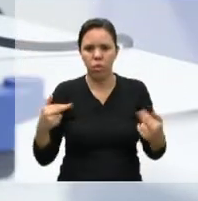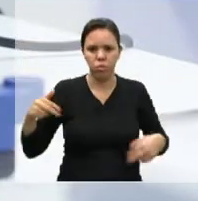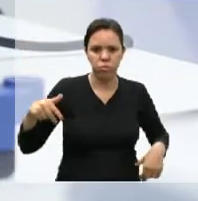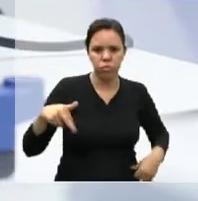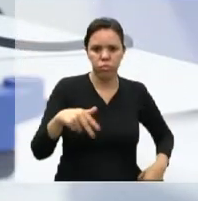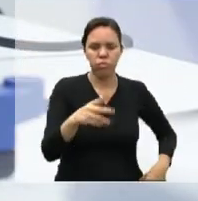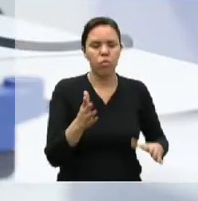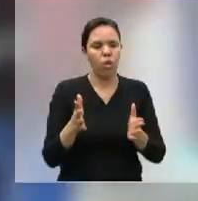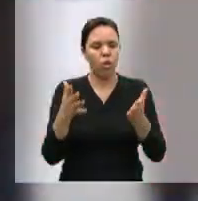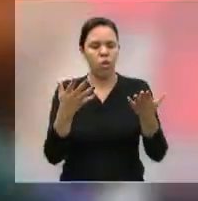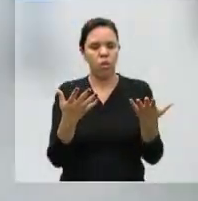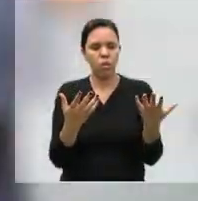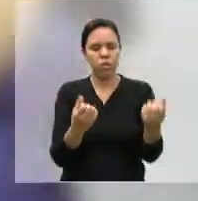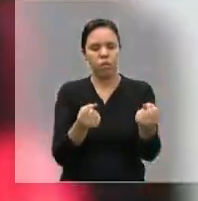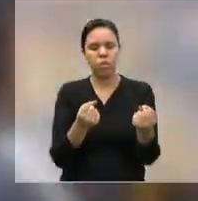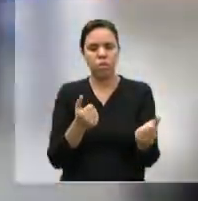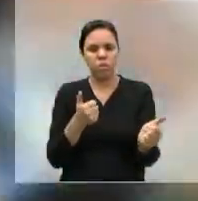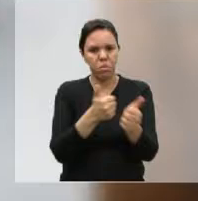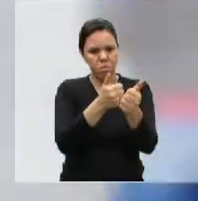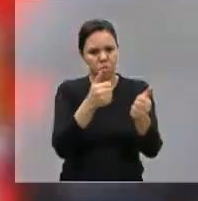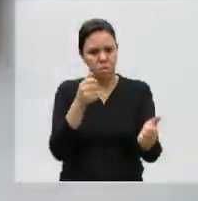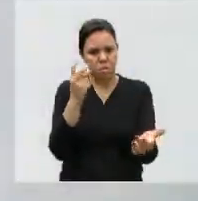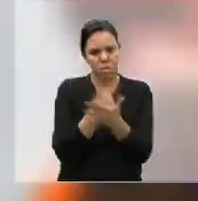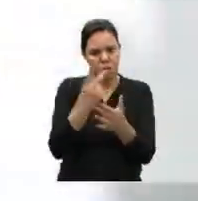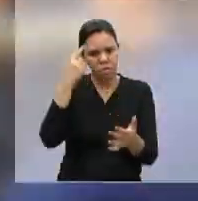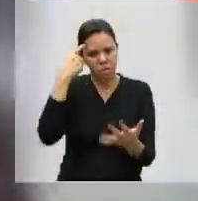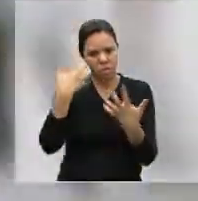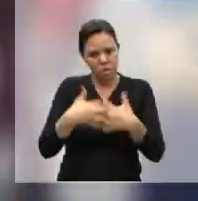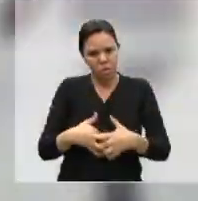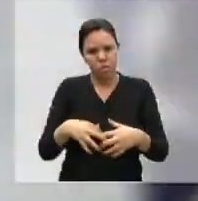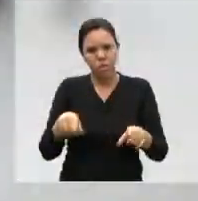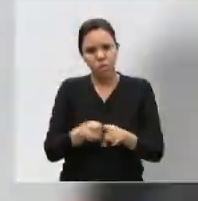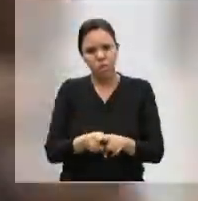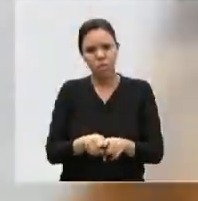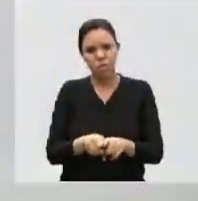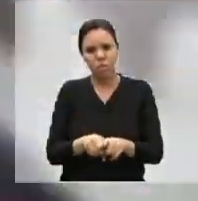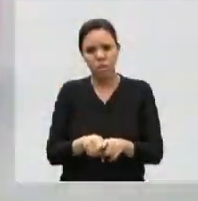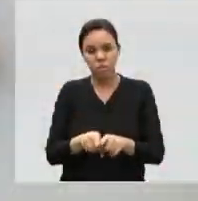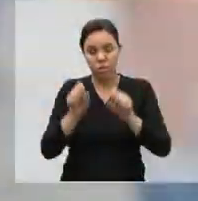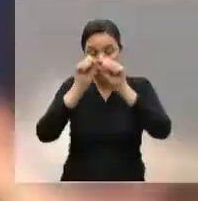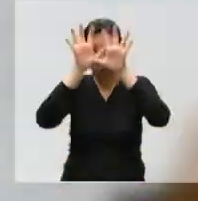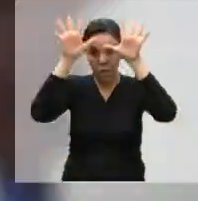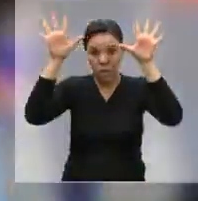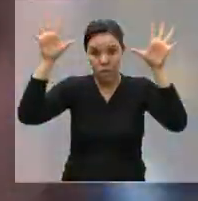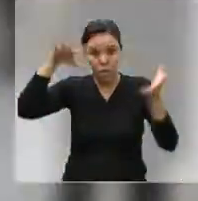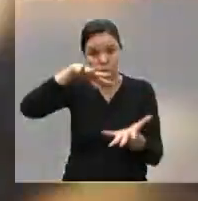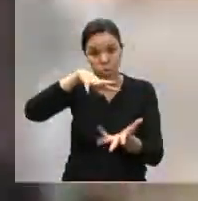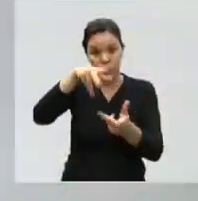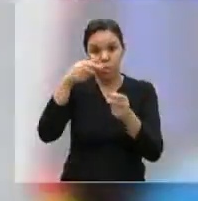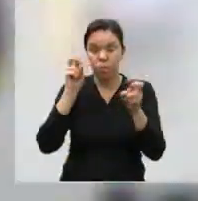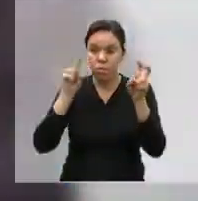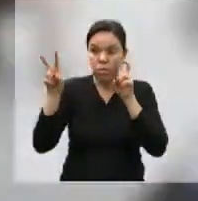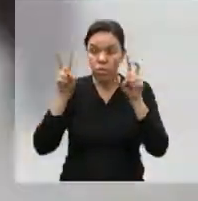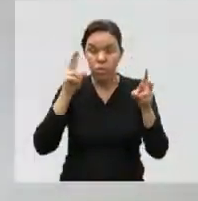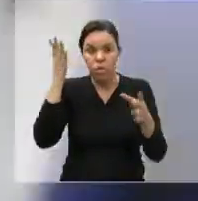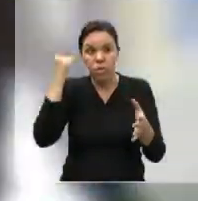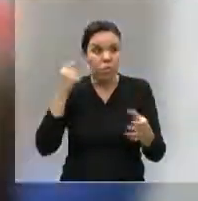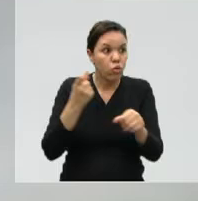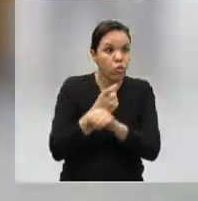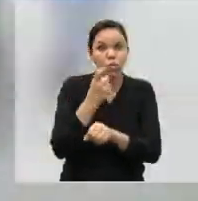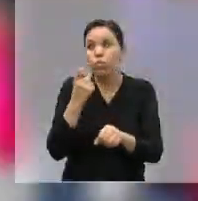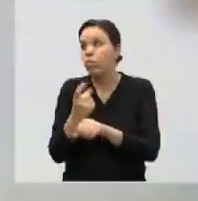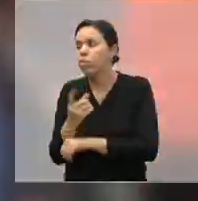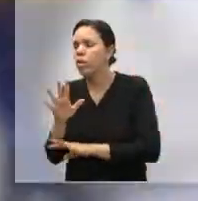a Anne começou, ciência nada mais é do que desvendar o mundo à nossa volta, né? E para isso a gente faz muitas vezes de uma maneira empírica, de